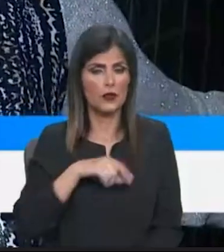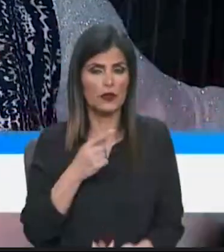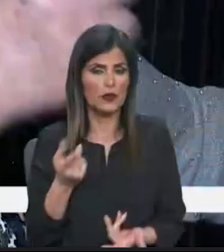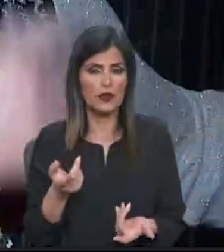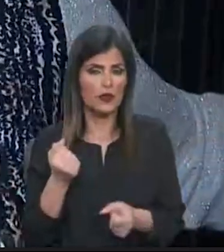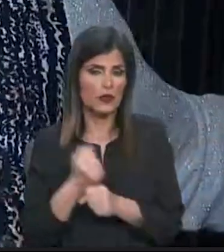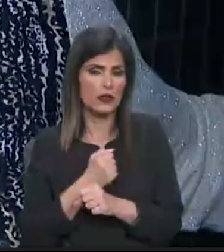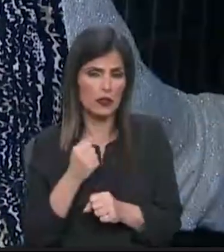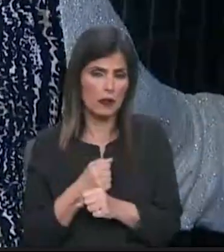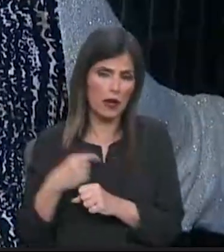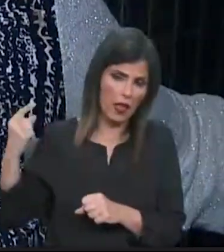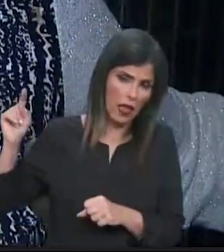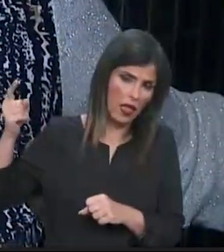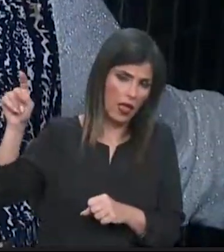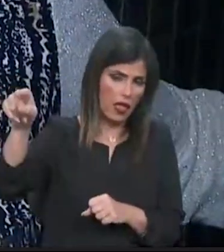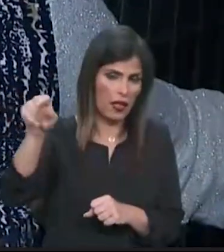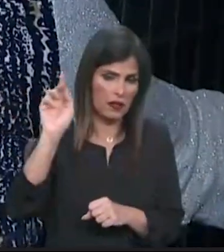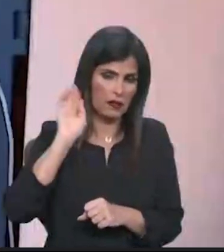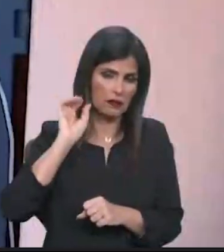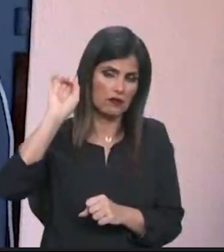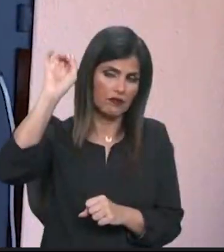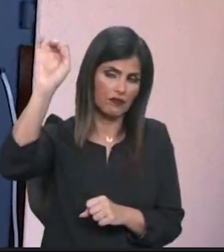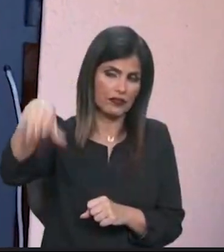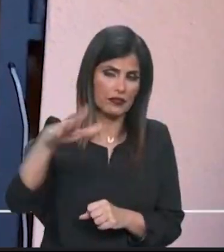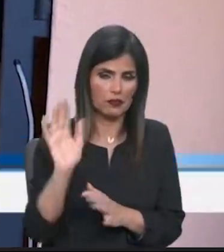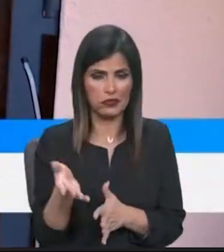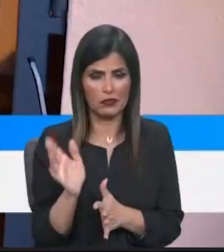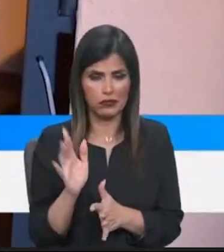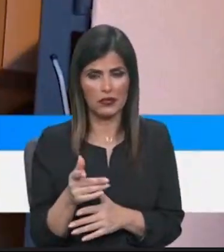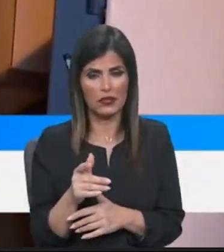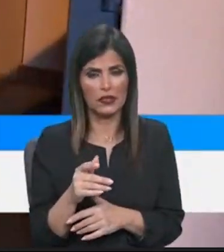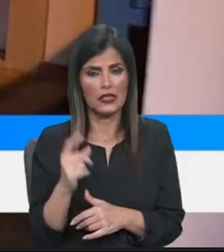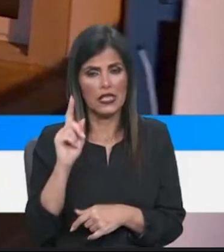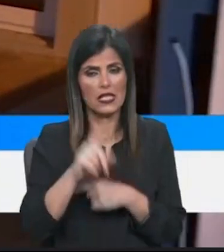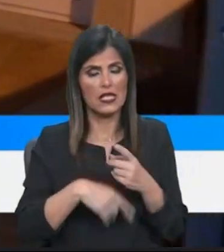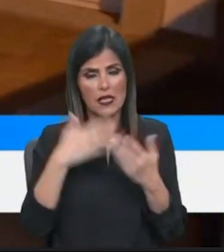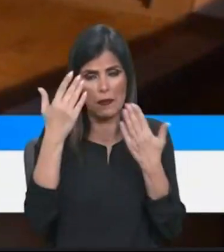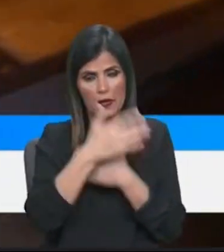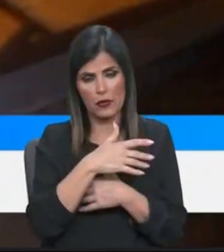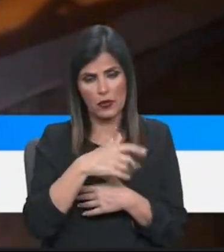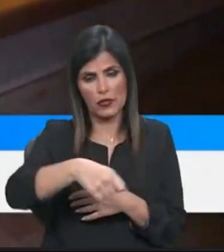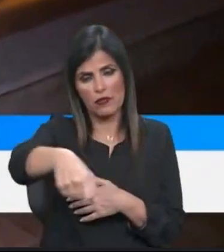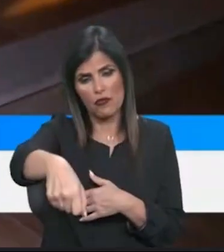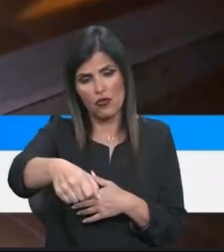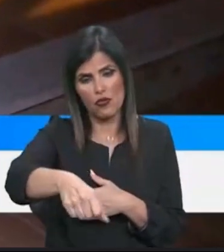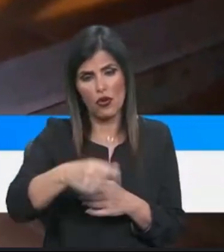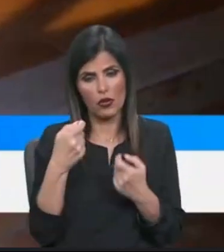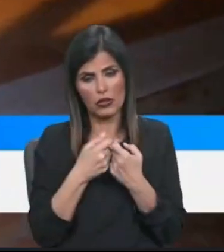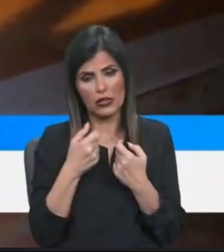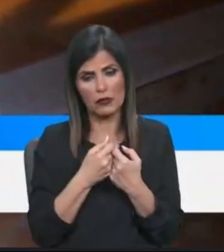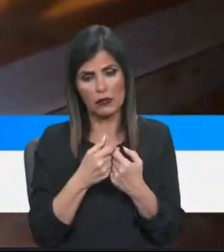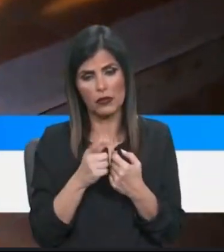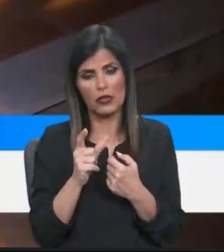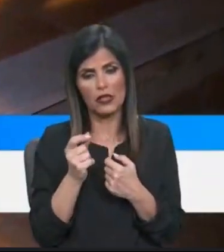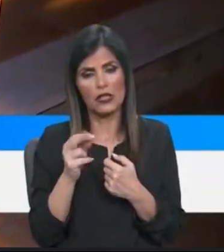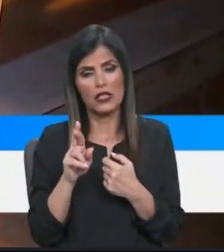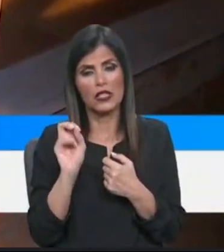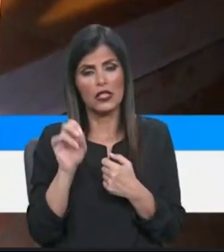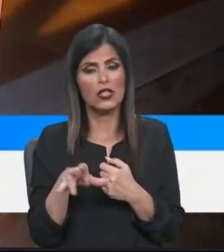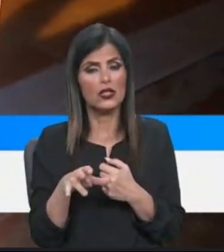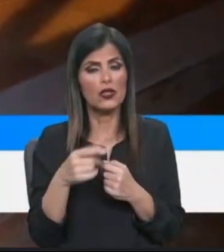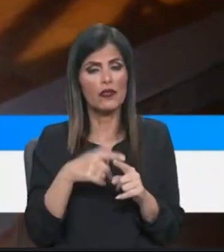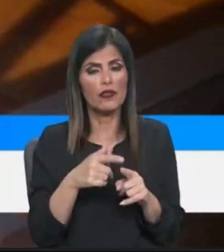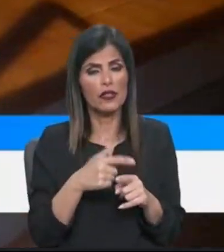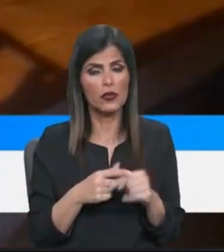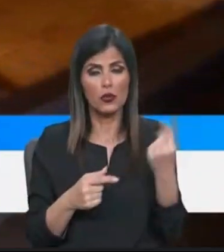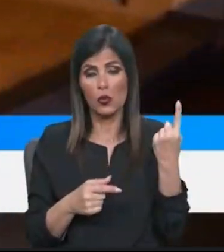tenho o trabalho de ir ali despejar. E em cada noite da semana é deixado à porta um tipo de lixo diferente, num de 5 mini contentores